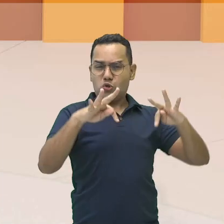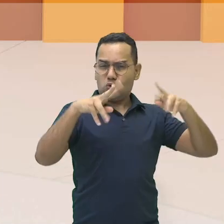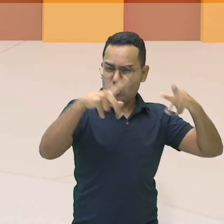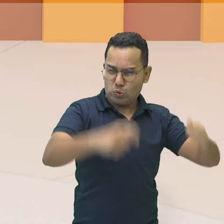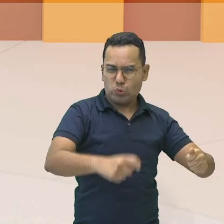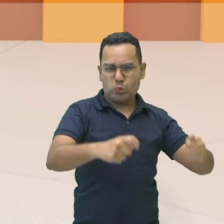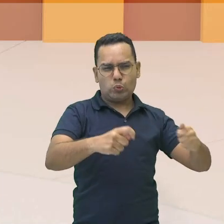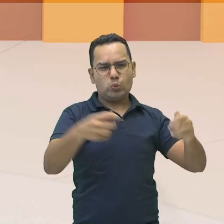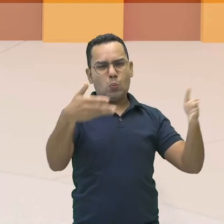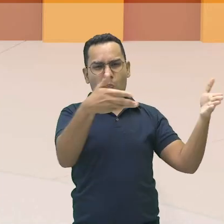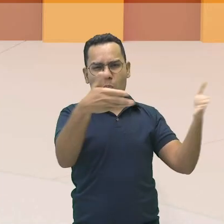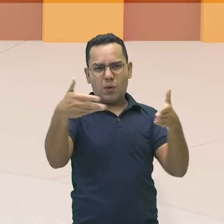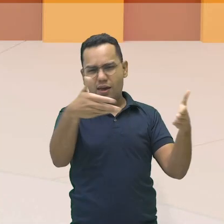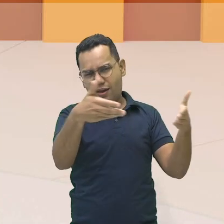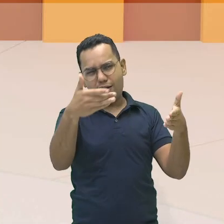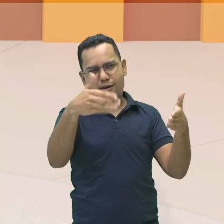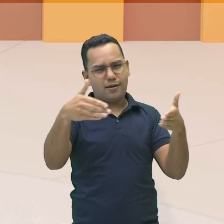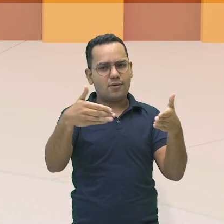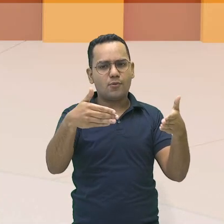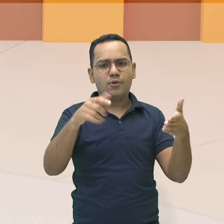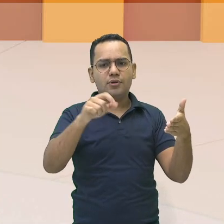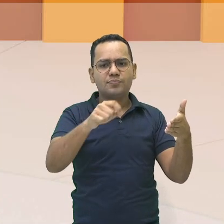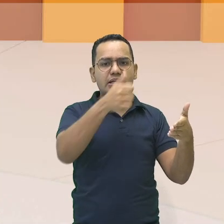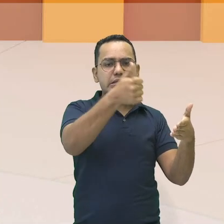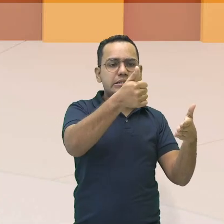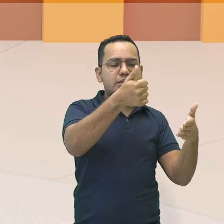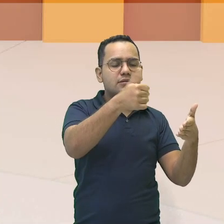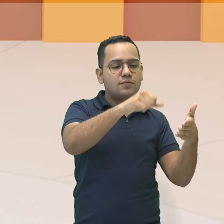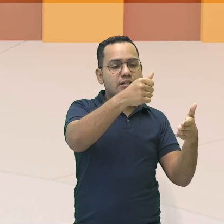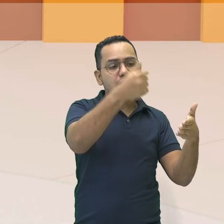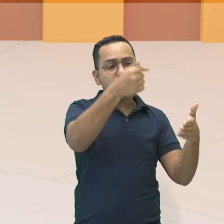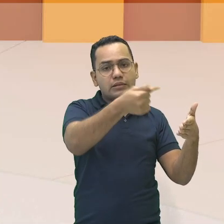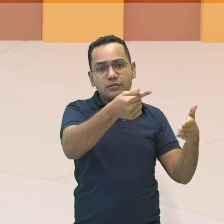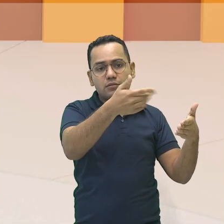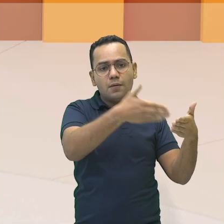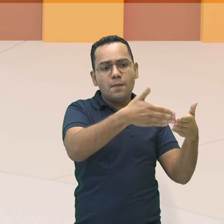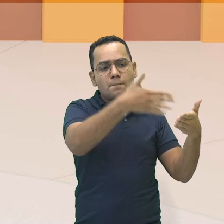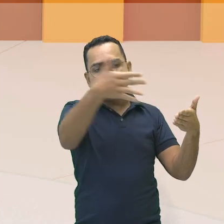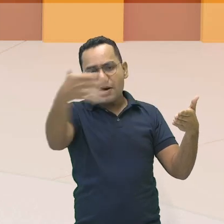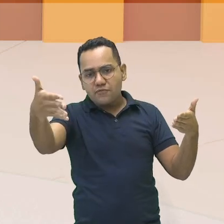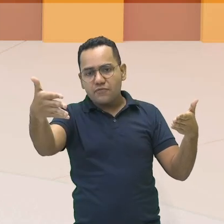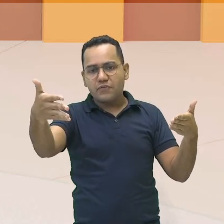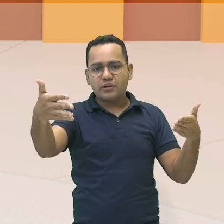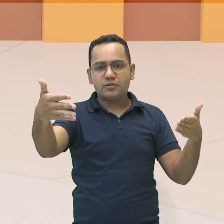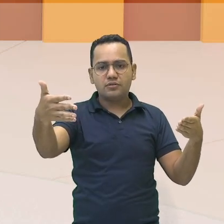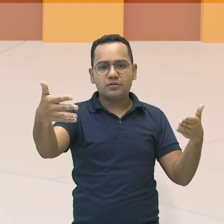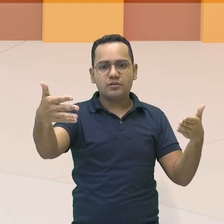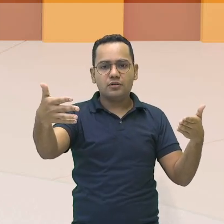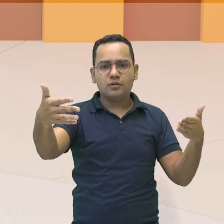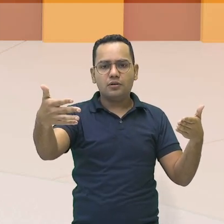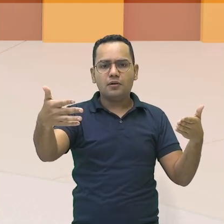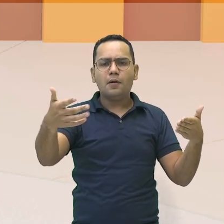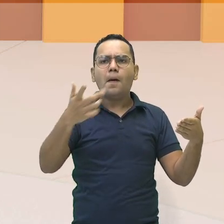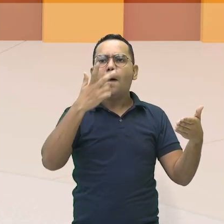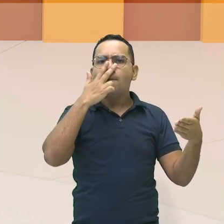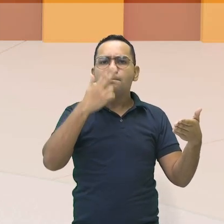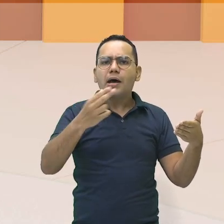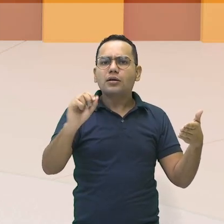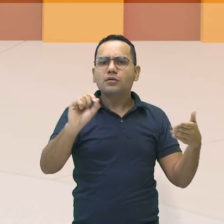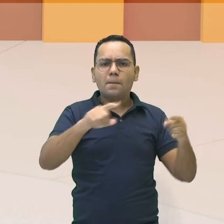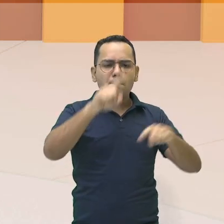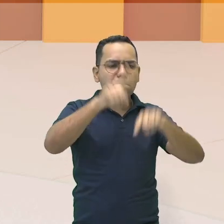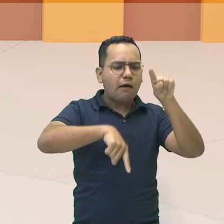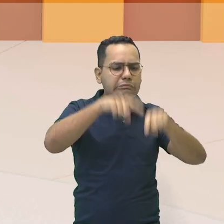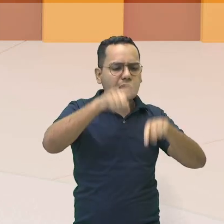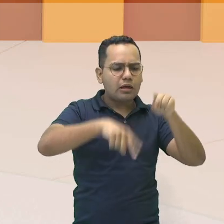os dias atuais, né, nesse espaço, aliás, de 72 para frente, o homem, 100 anos depois dessa data, não teria mais recursos naturais